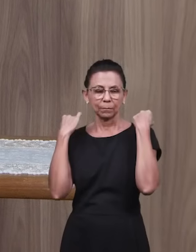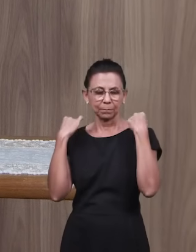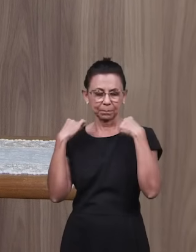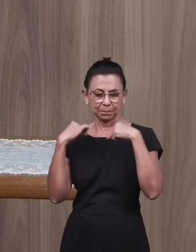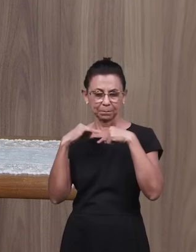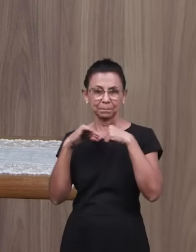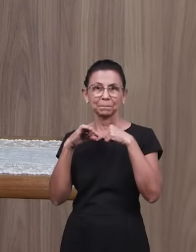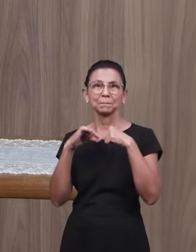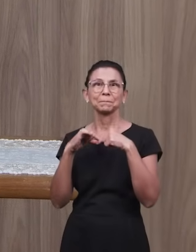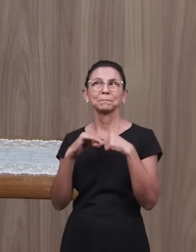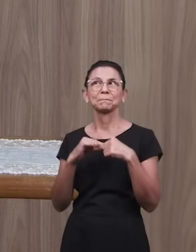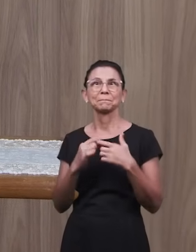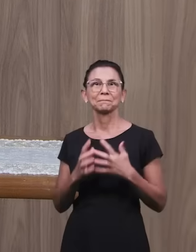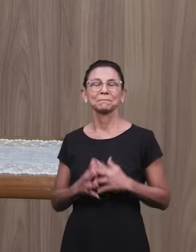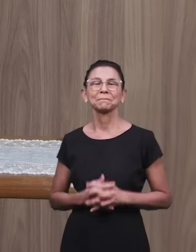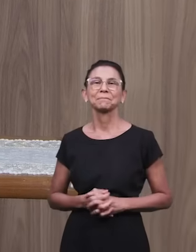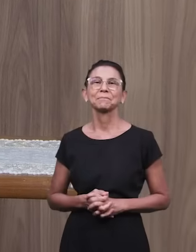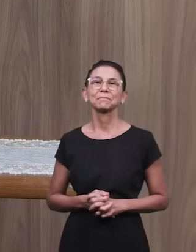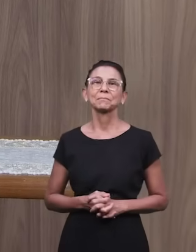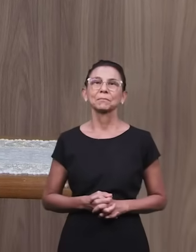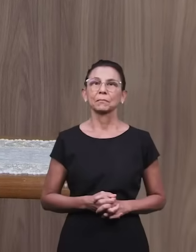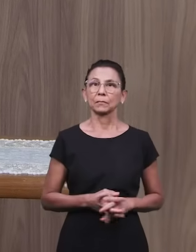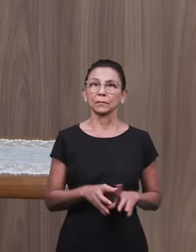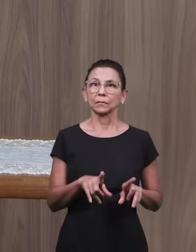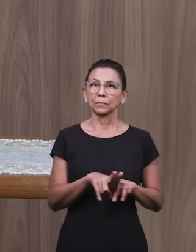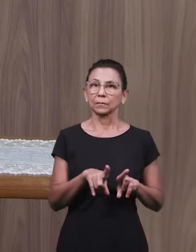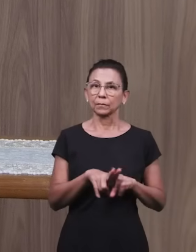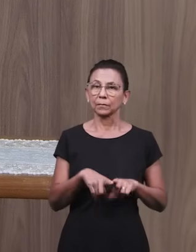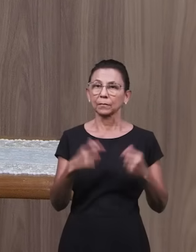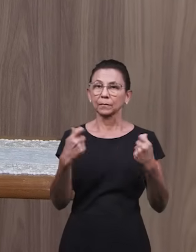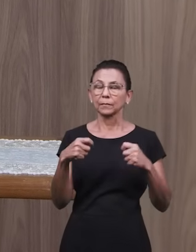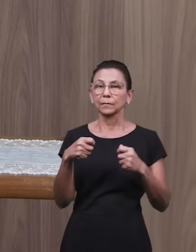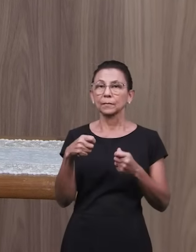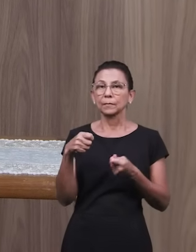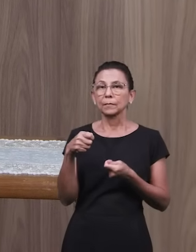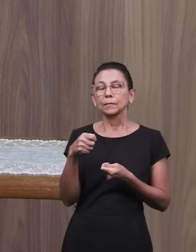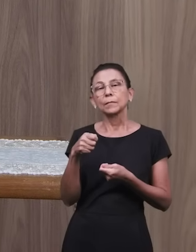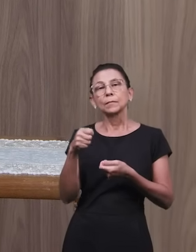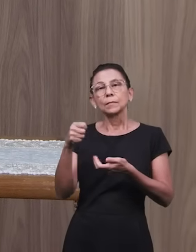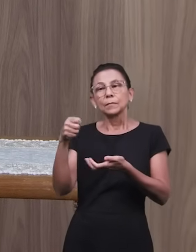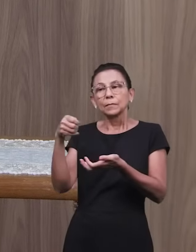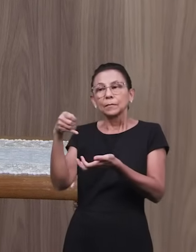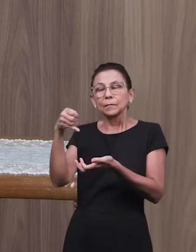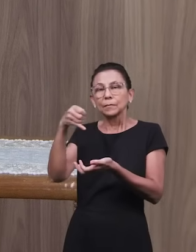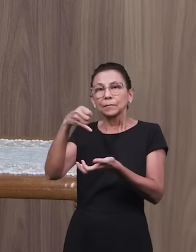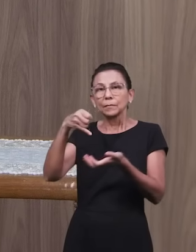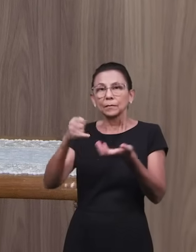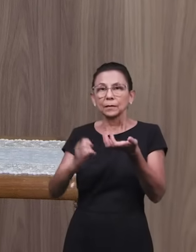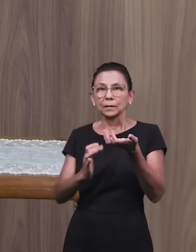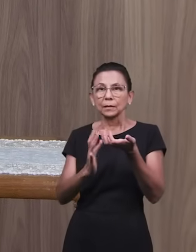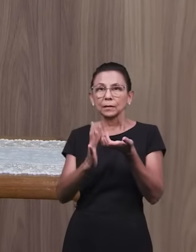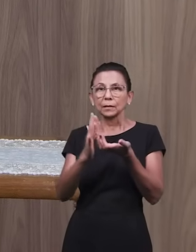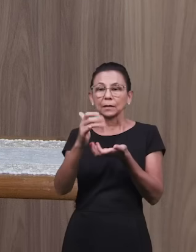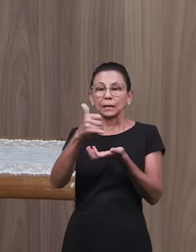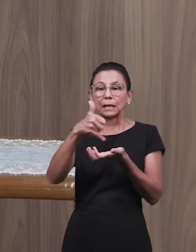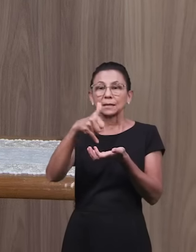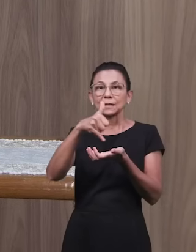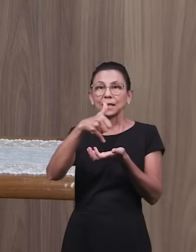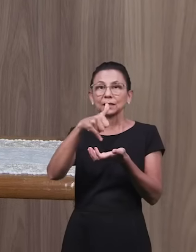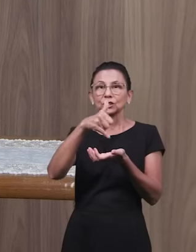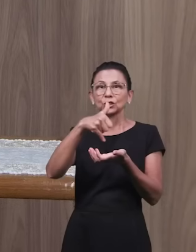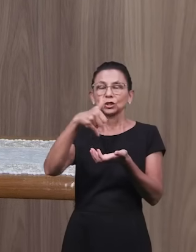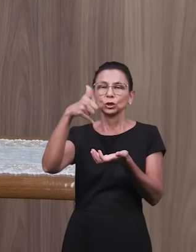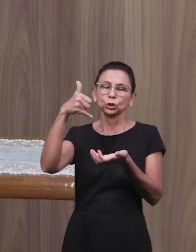mas dava a ela também o azeite para abastecer a candeia, porque a festa de